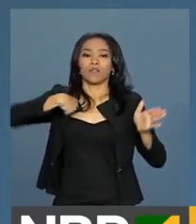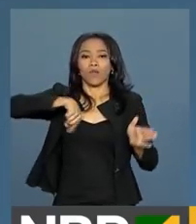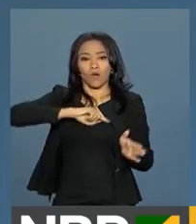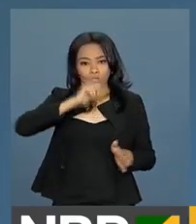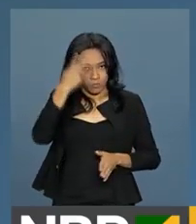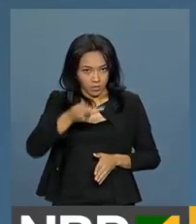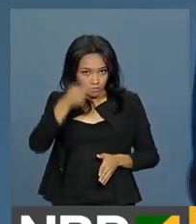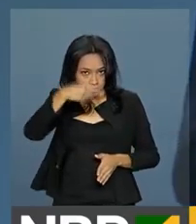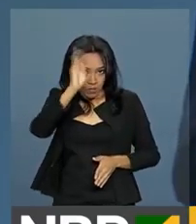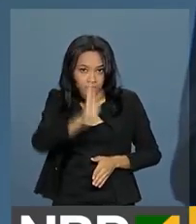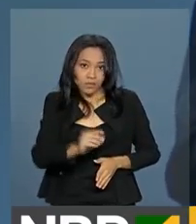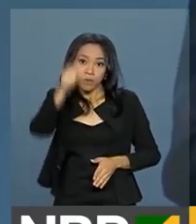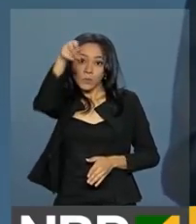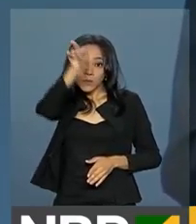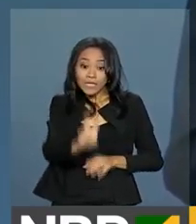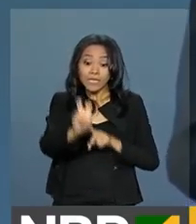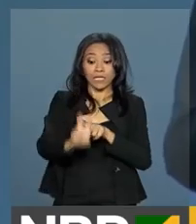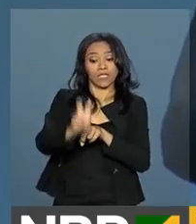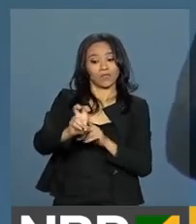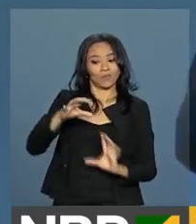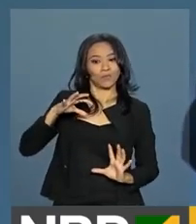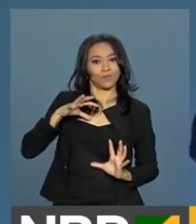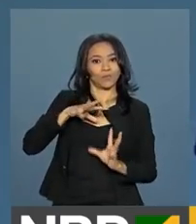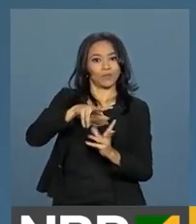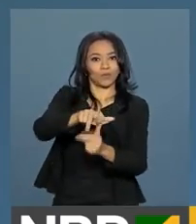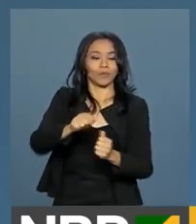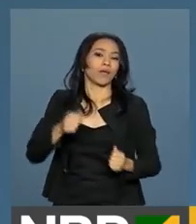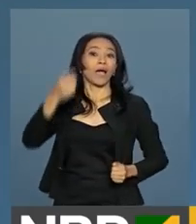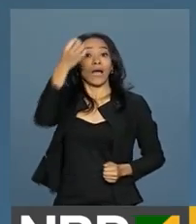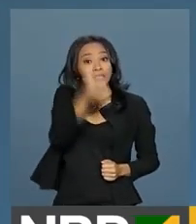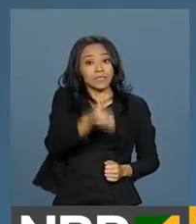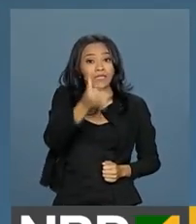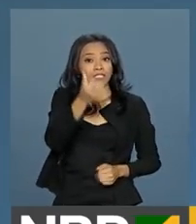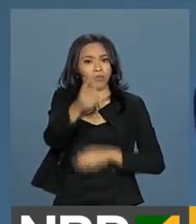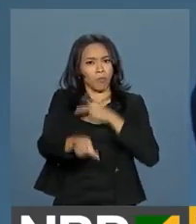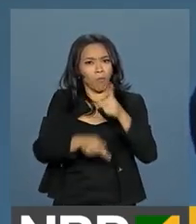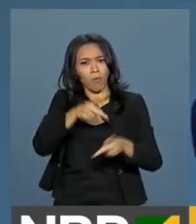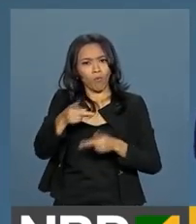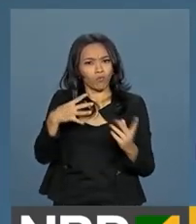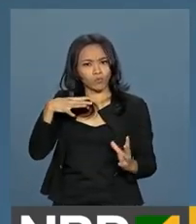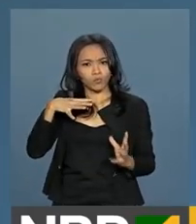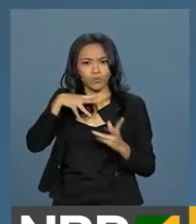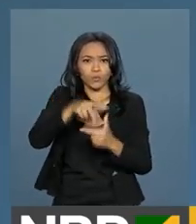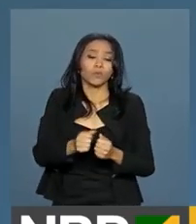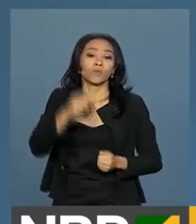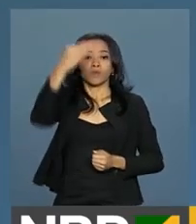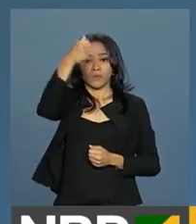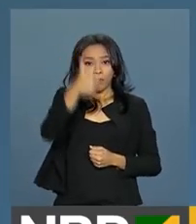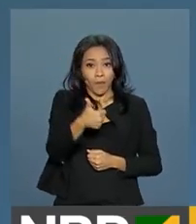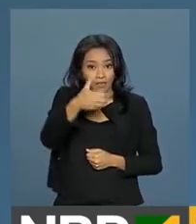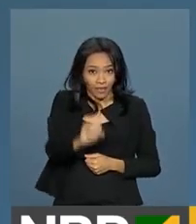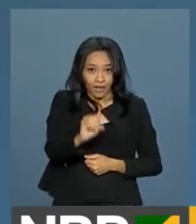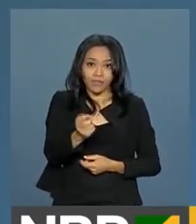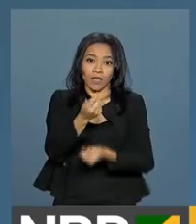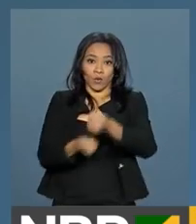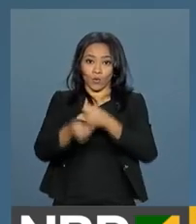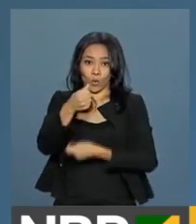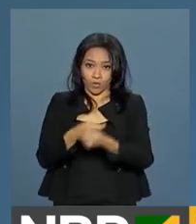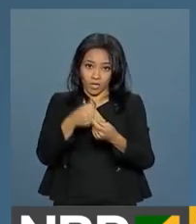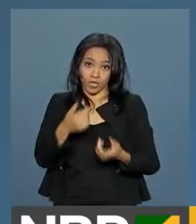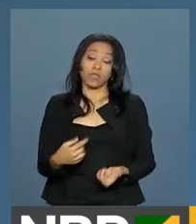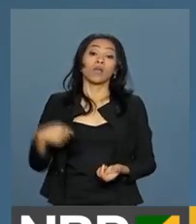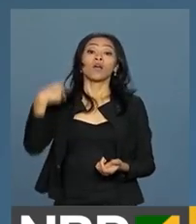maior país do mundo a sexta maior população estamos entre as dez maiores economias somos o